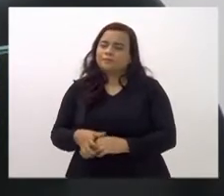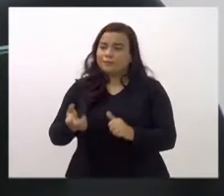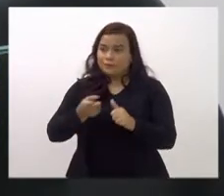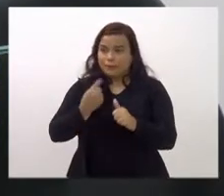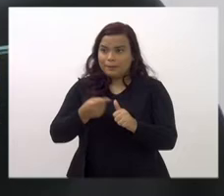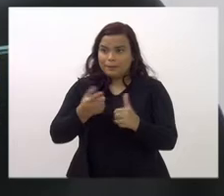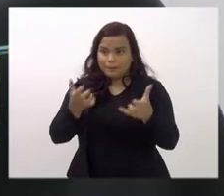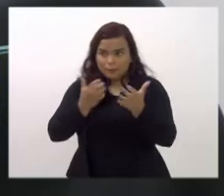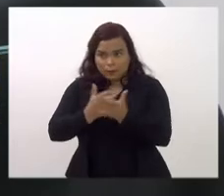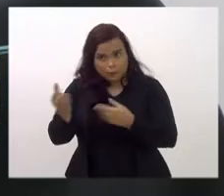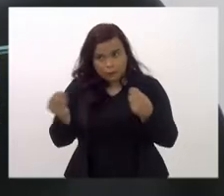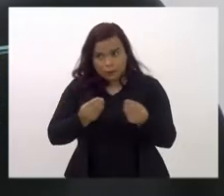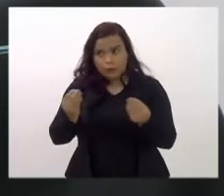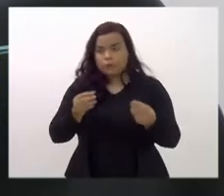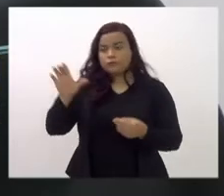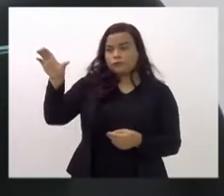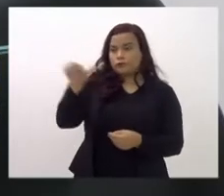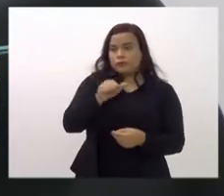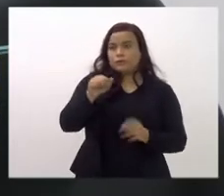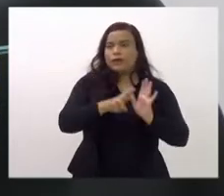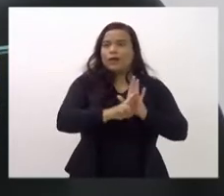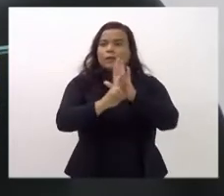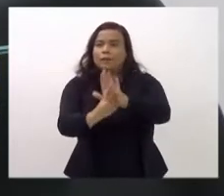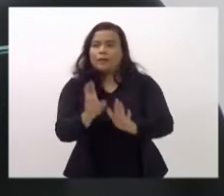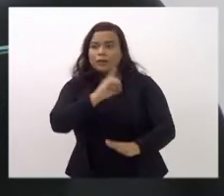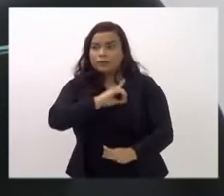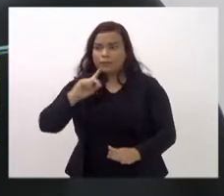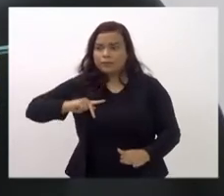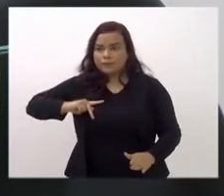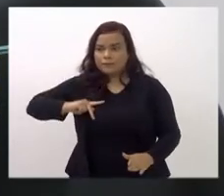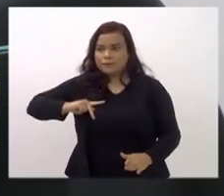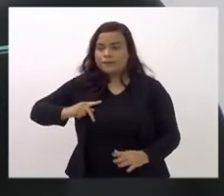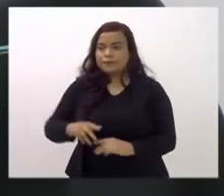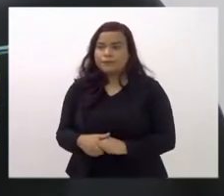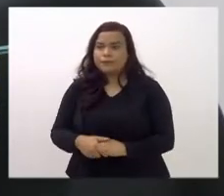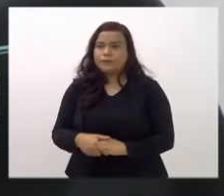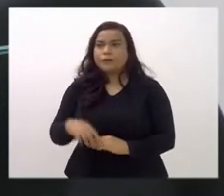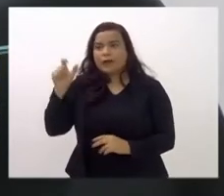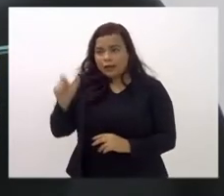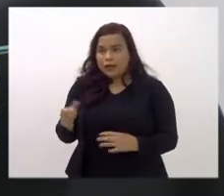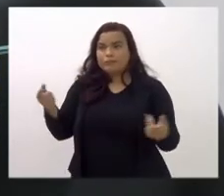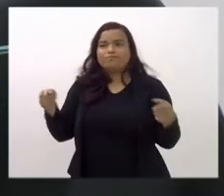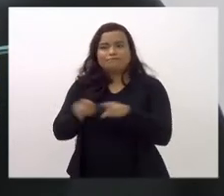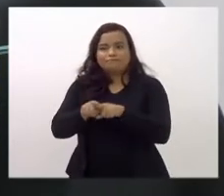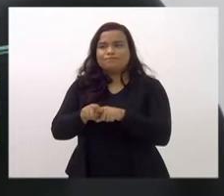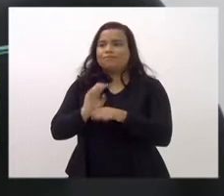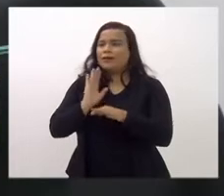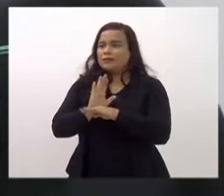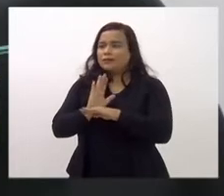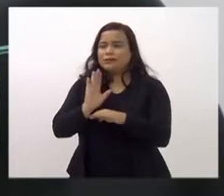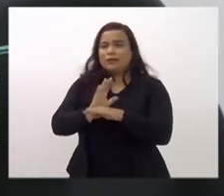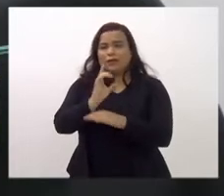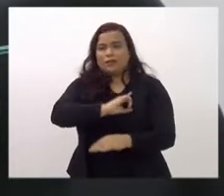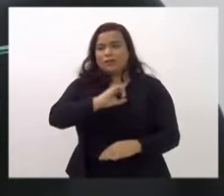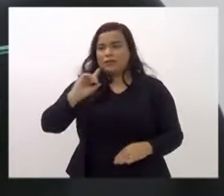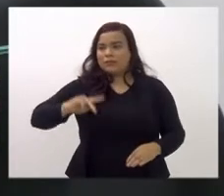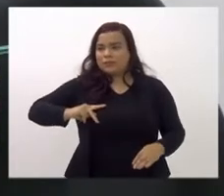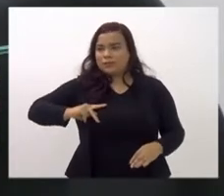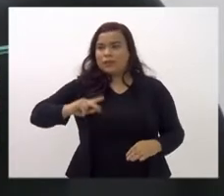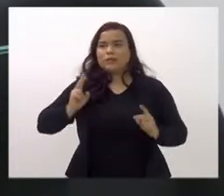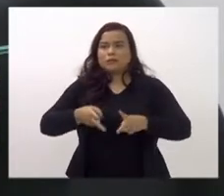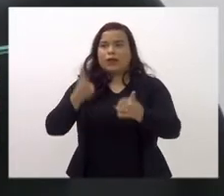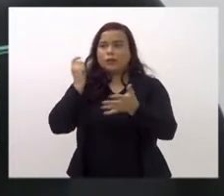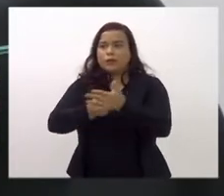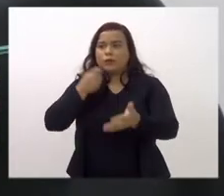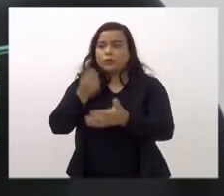começar chamando aqui o representante da Defensoria Pública, porque ele tem sido um parceiro, né, a Defensoria Pública tem sido parceira nessa